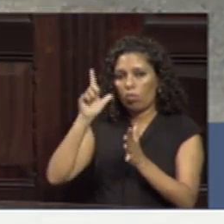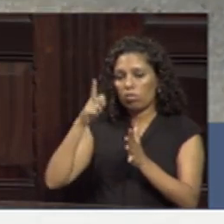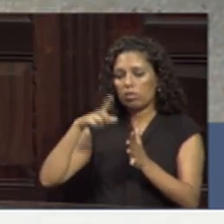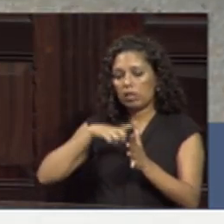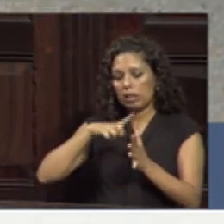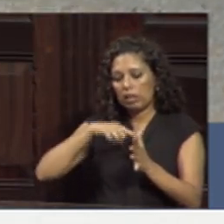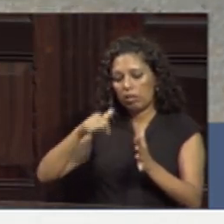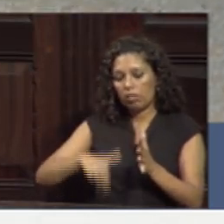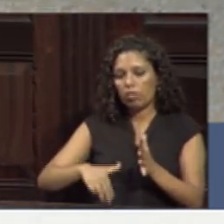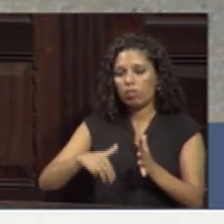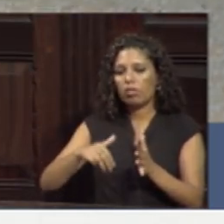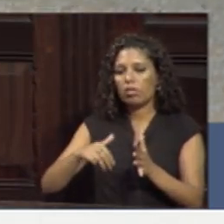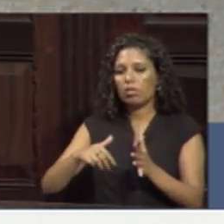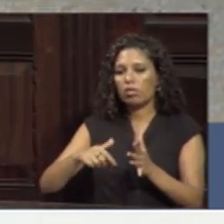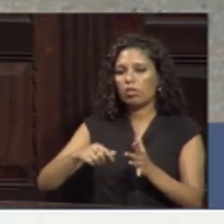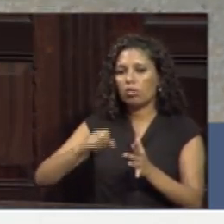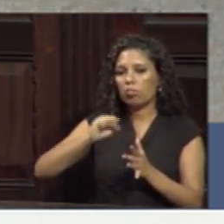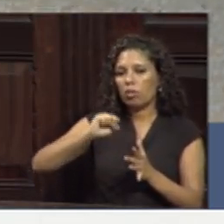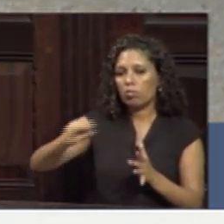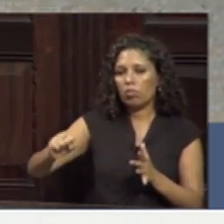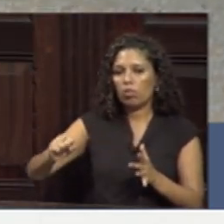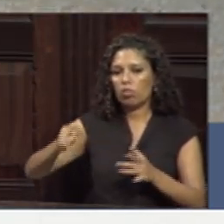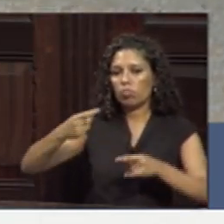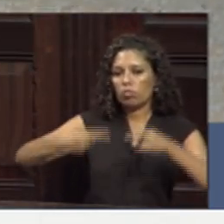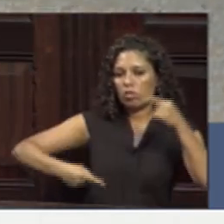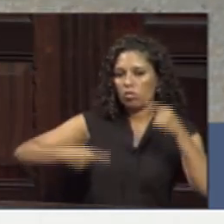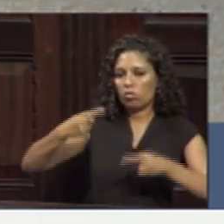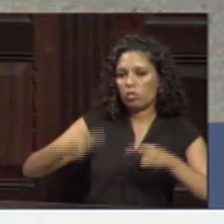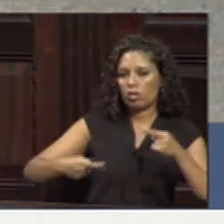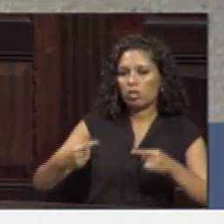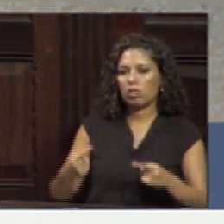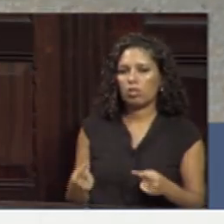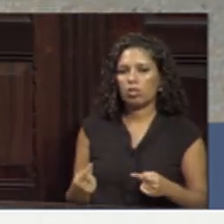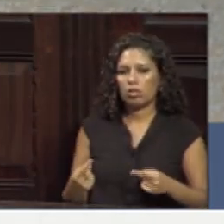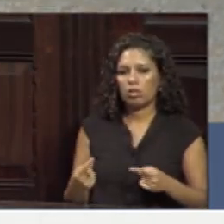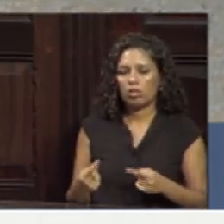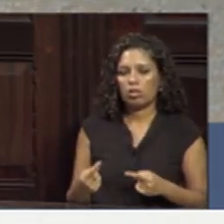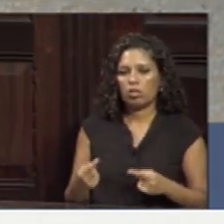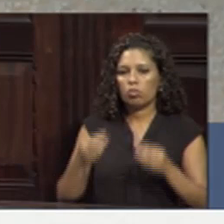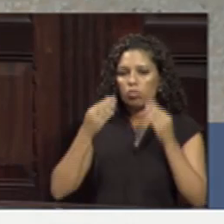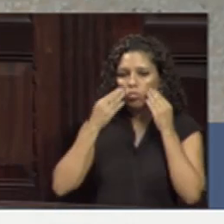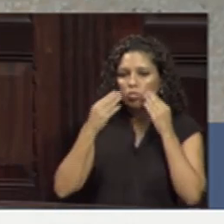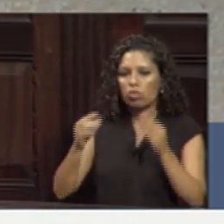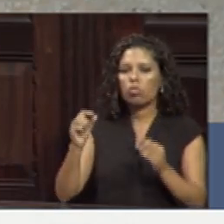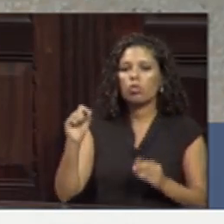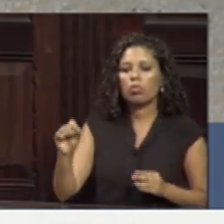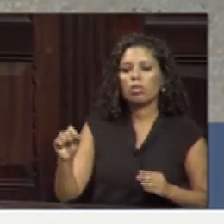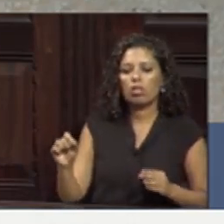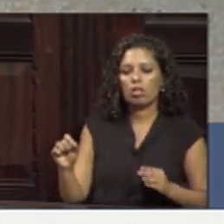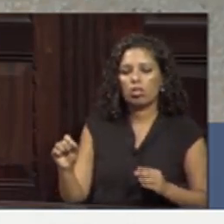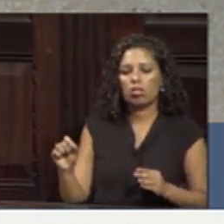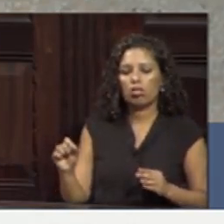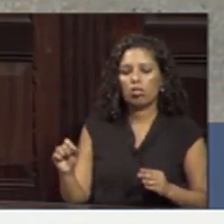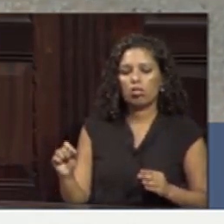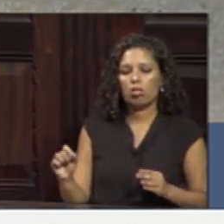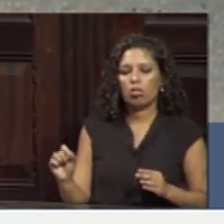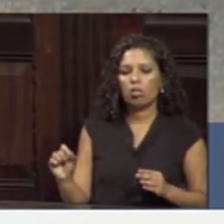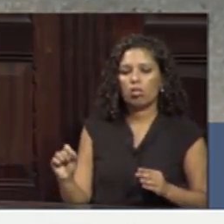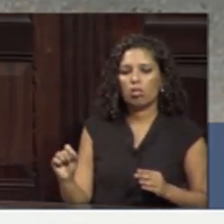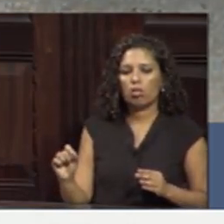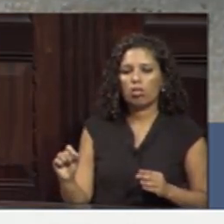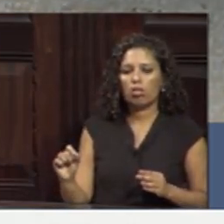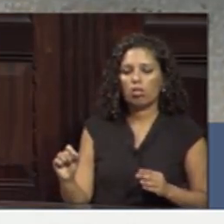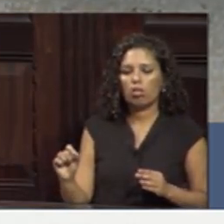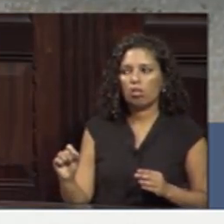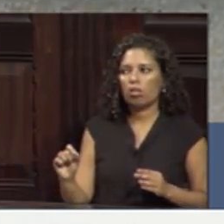indica, política. Nós todos temos nossos mandatos políticos. O que significa? Vai virar moda agora assassinar políticos por